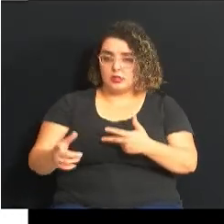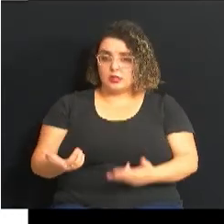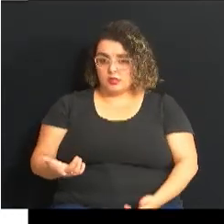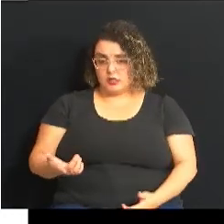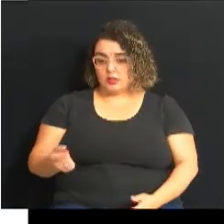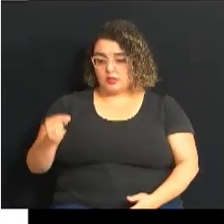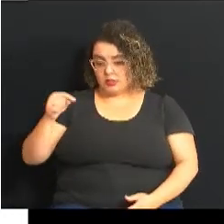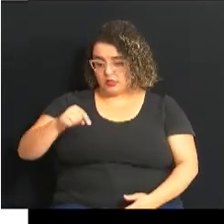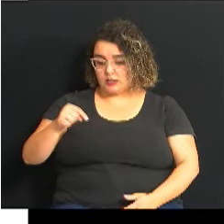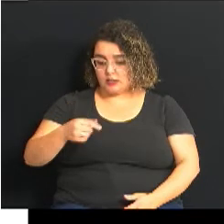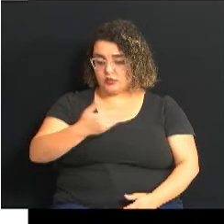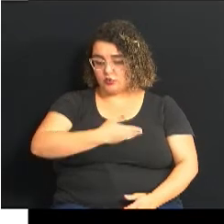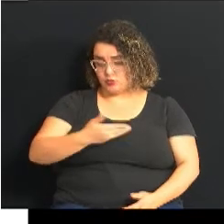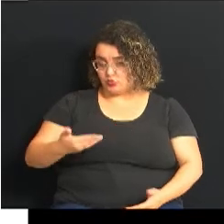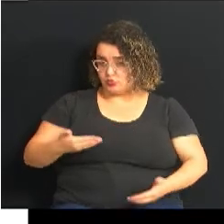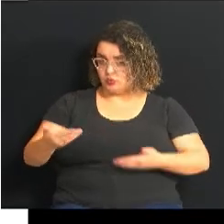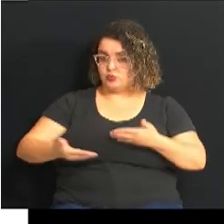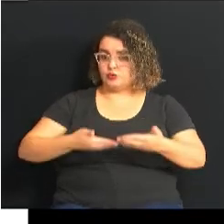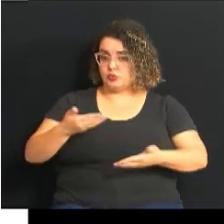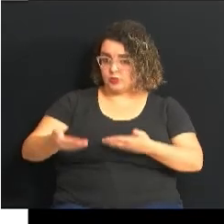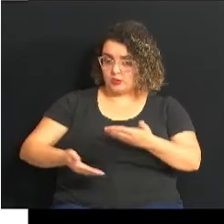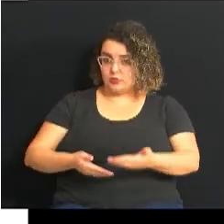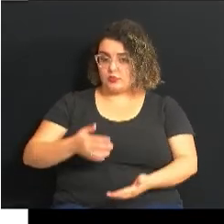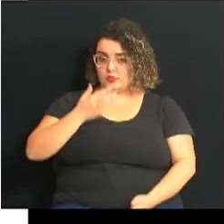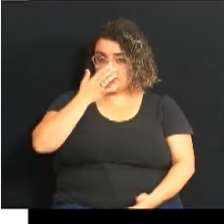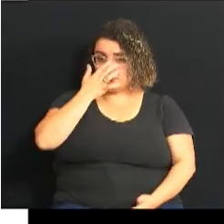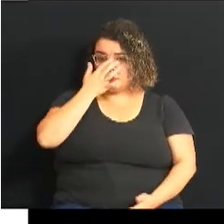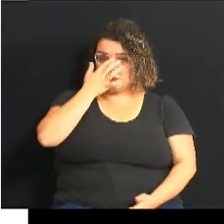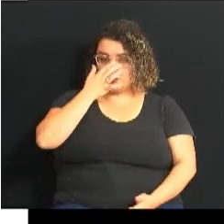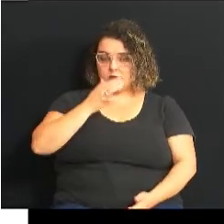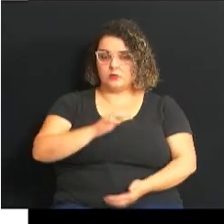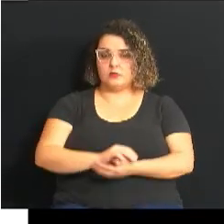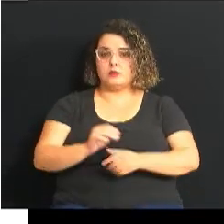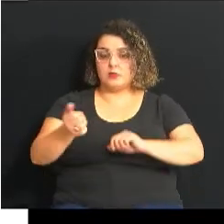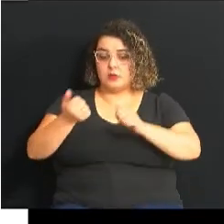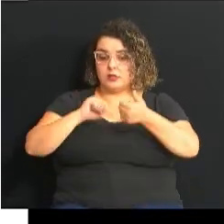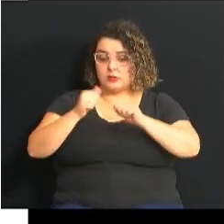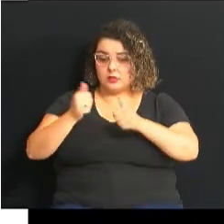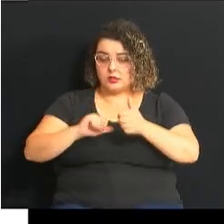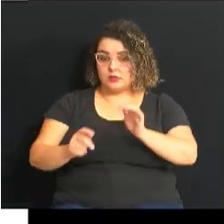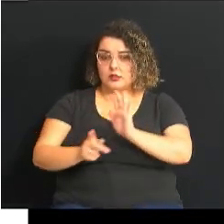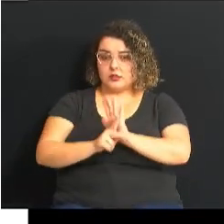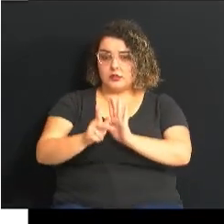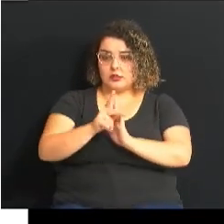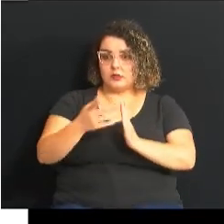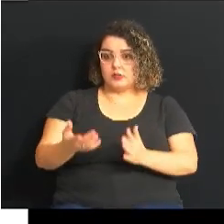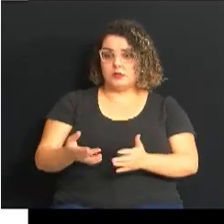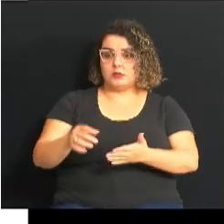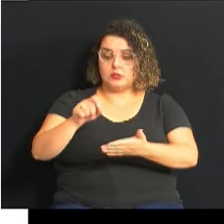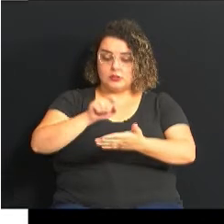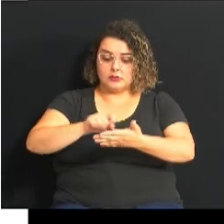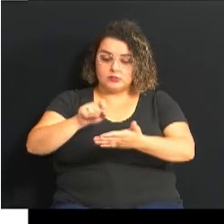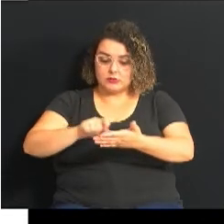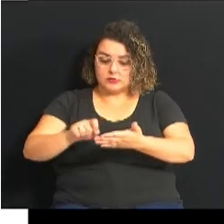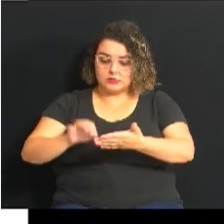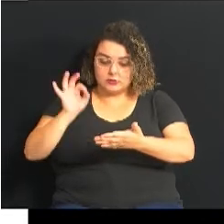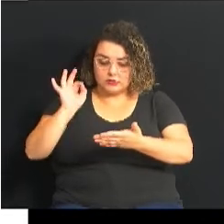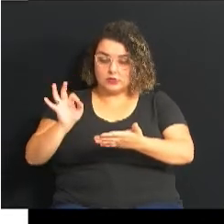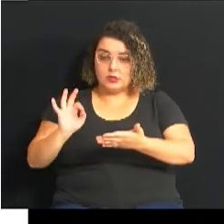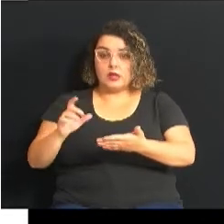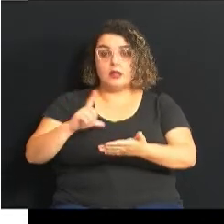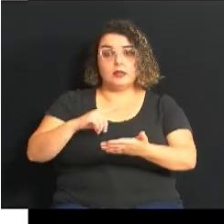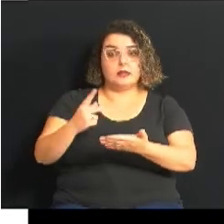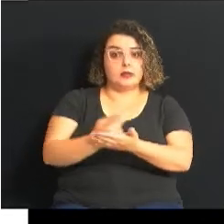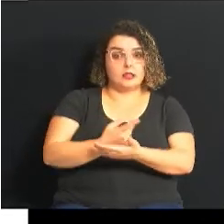Câmara Municipal, que ele vai analisar o projeto, ele está escrito corretamente, ele tem algum erro que a gente tem que devolver